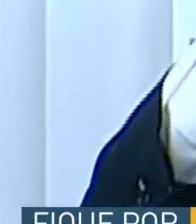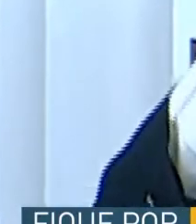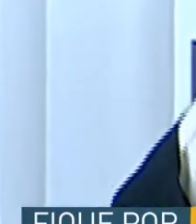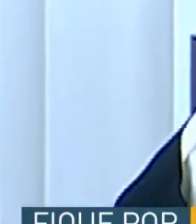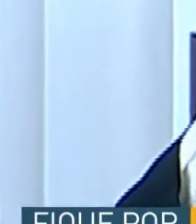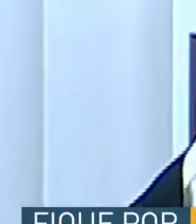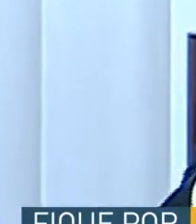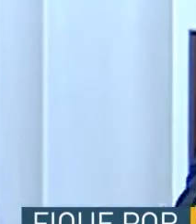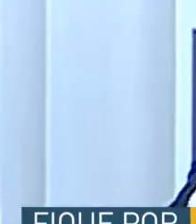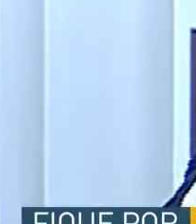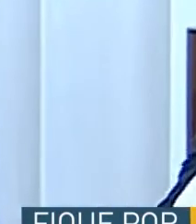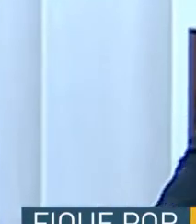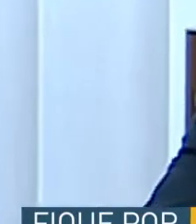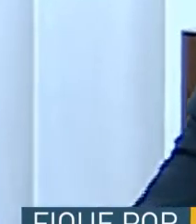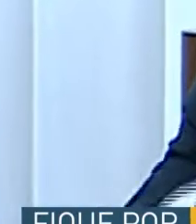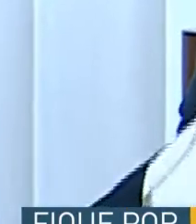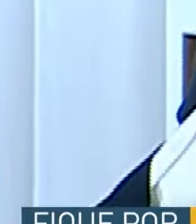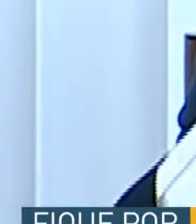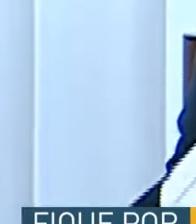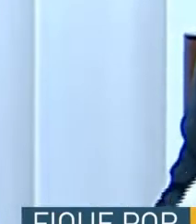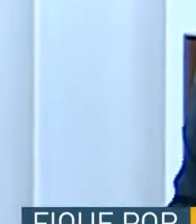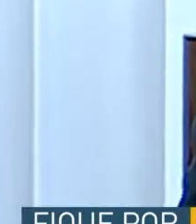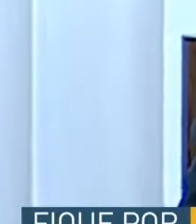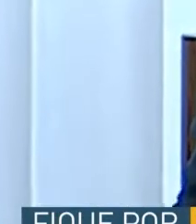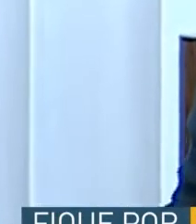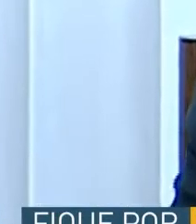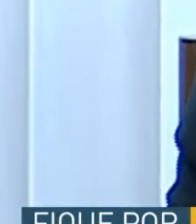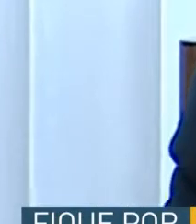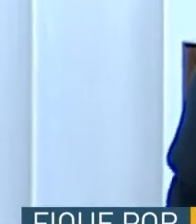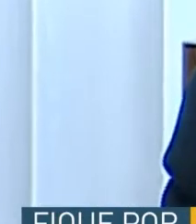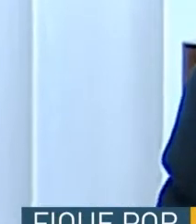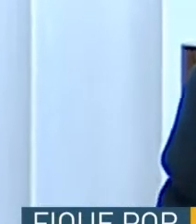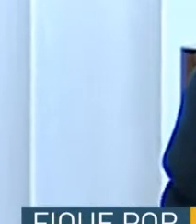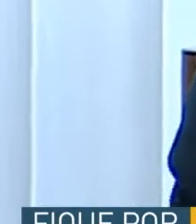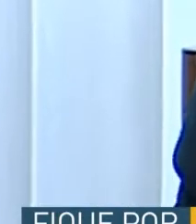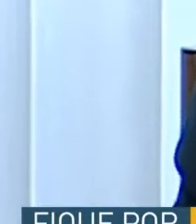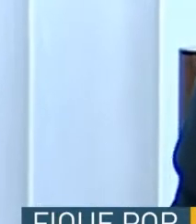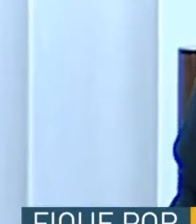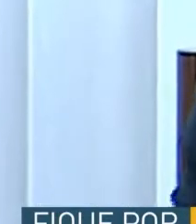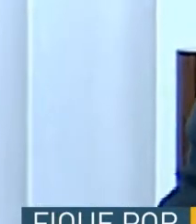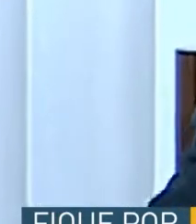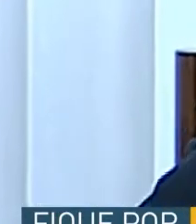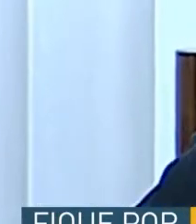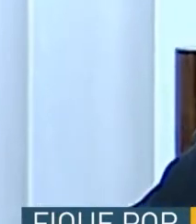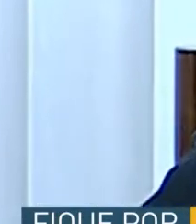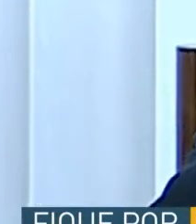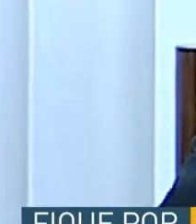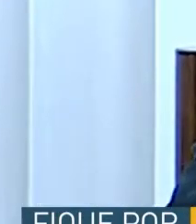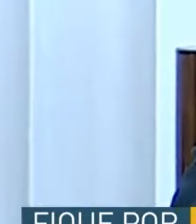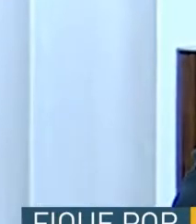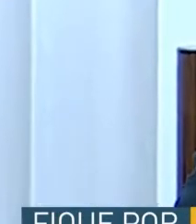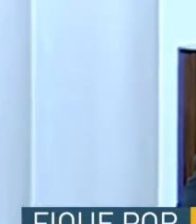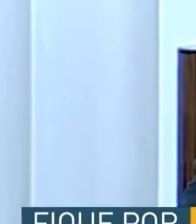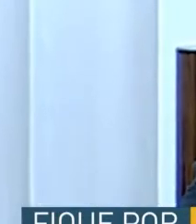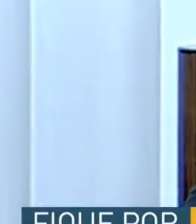No momento em que se aprovou a regra do teto, se apresentou a proposta da Previdência, etc., nós tivemos